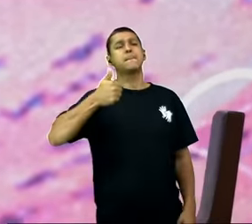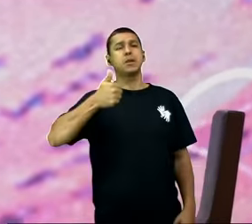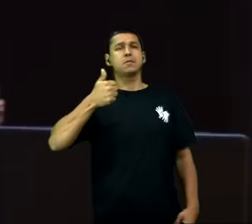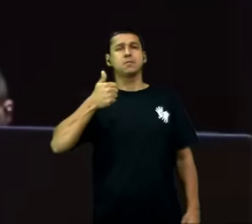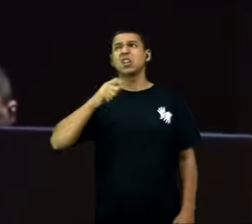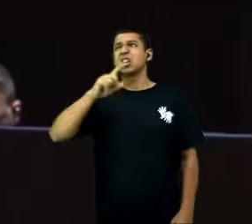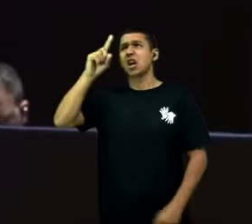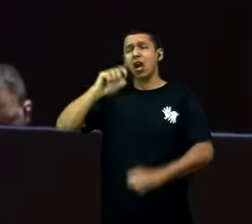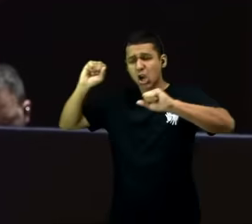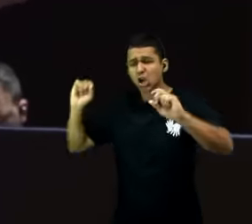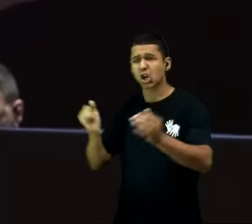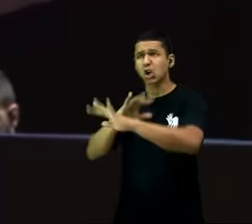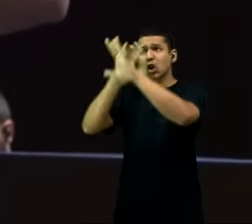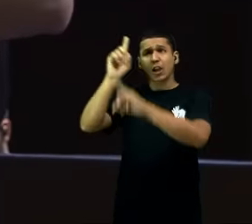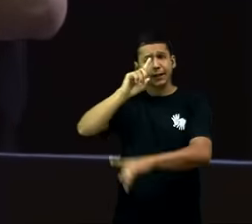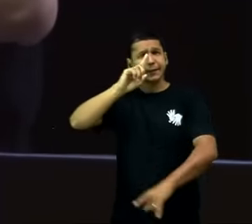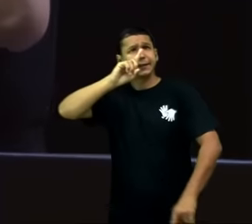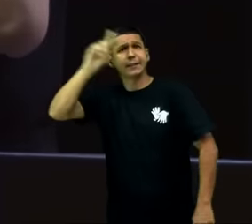minha glória com ninguém.